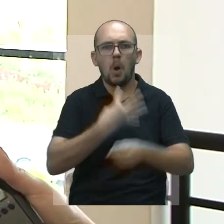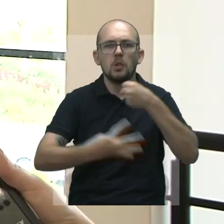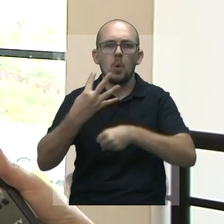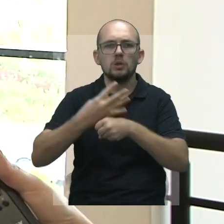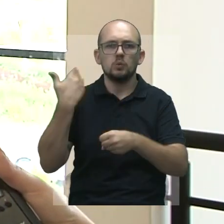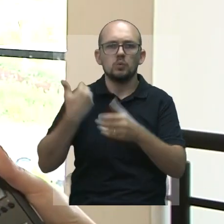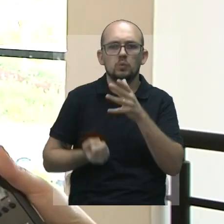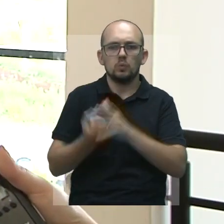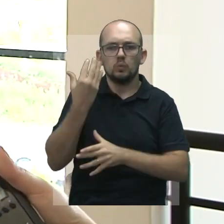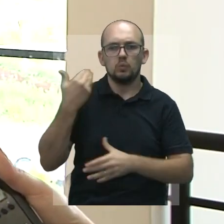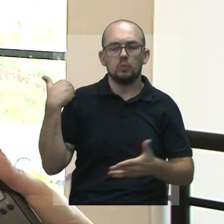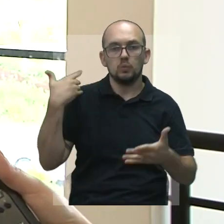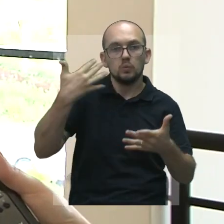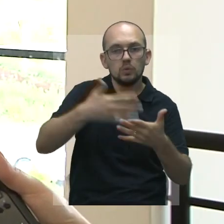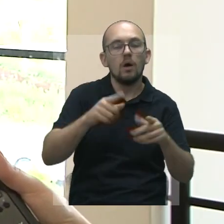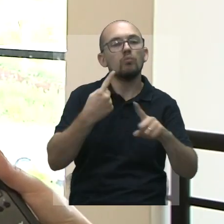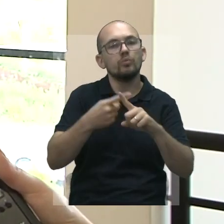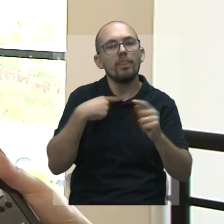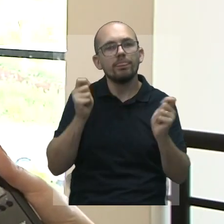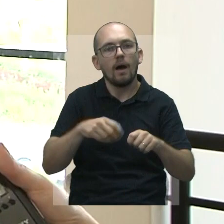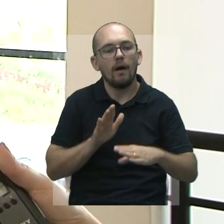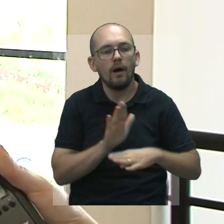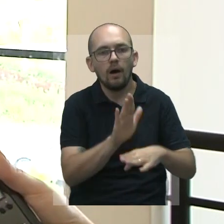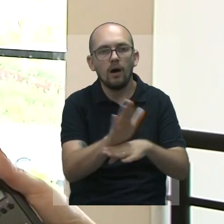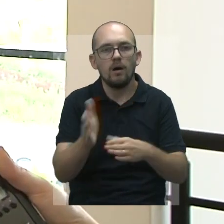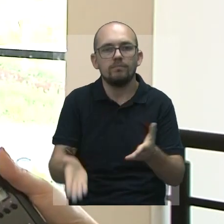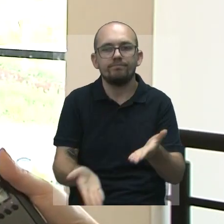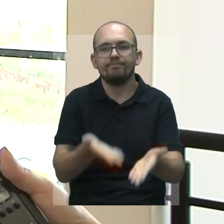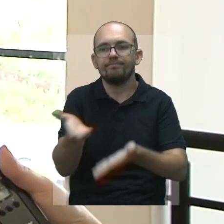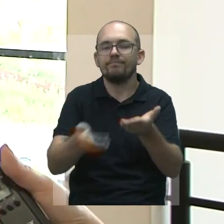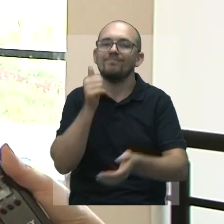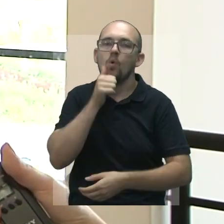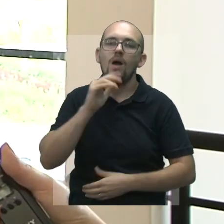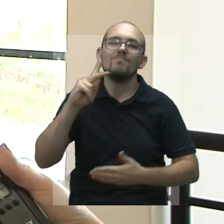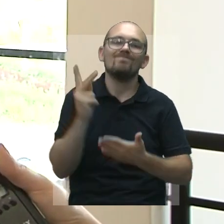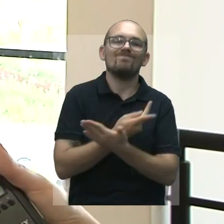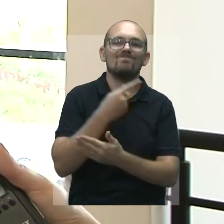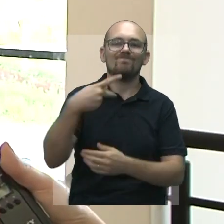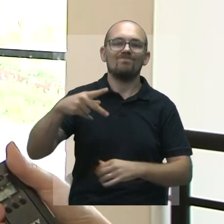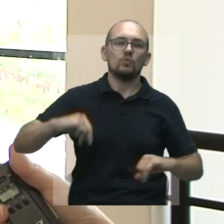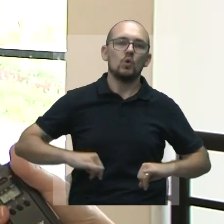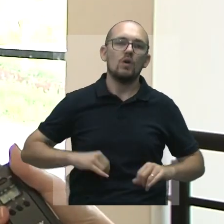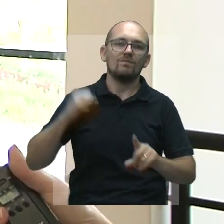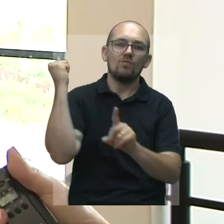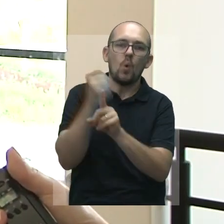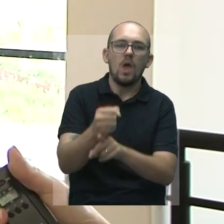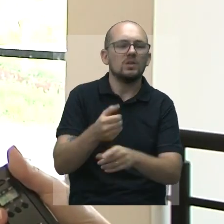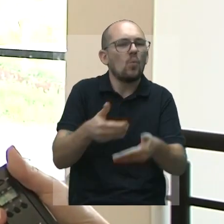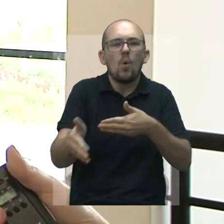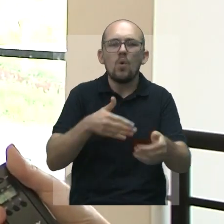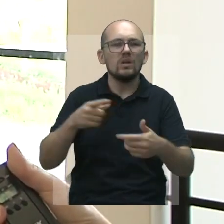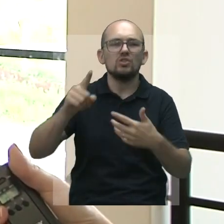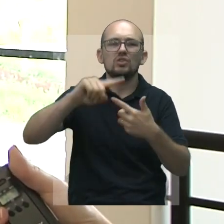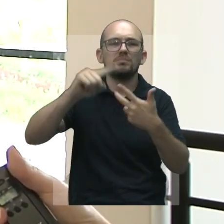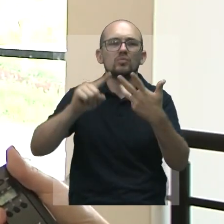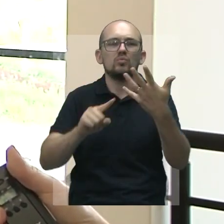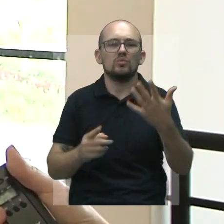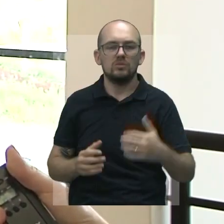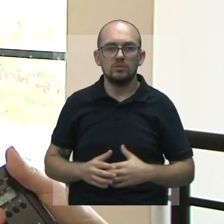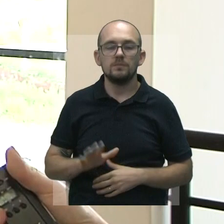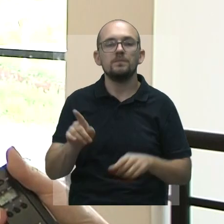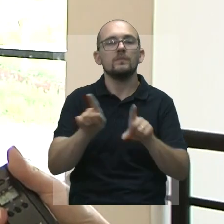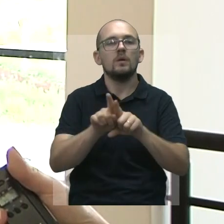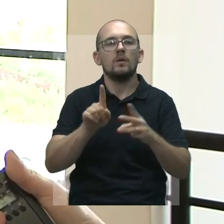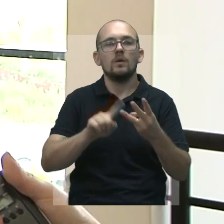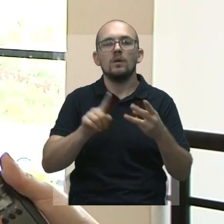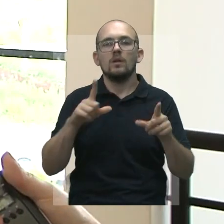anos, para dar toda a assistência às mulheres vítimas de violência, qualquer tipo de violência. Nós temos também